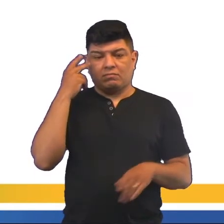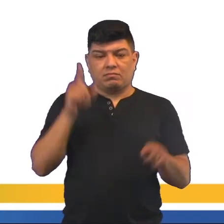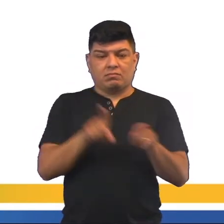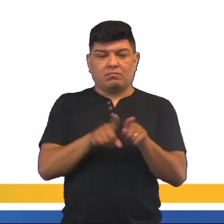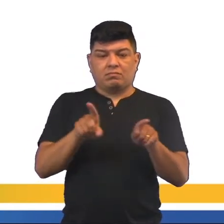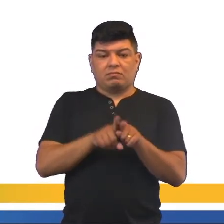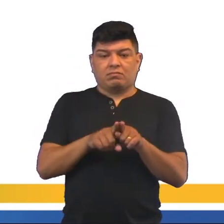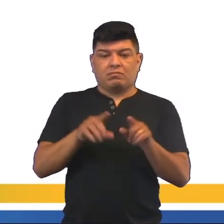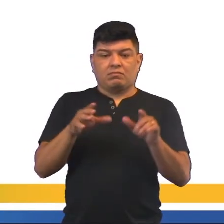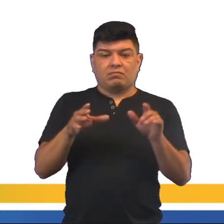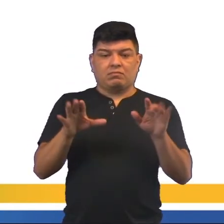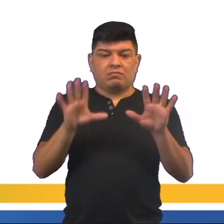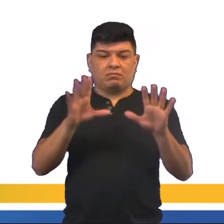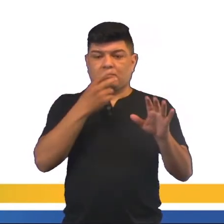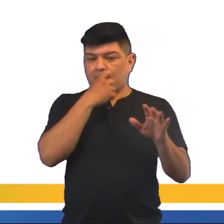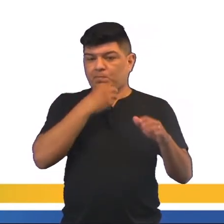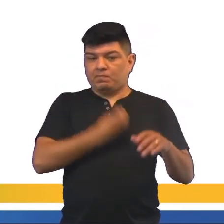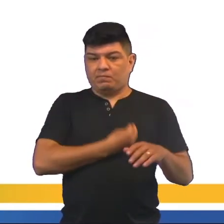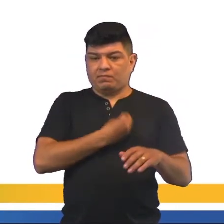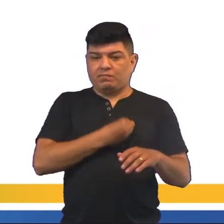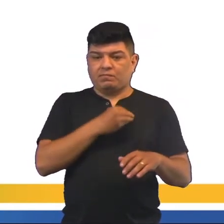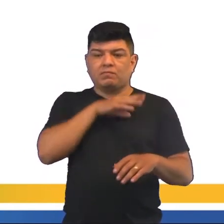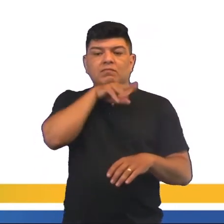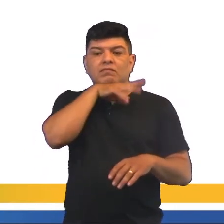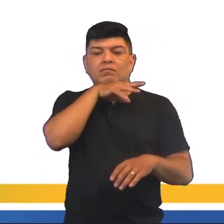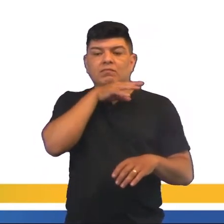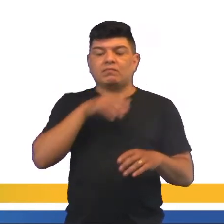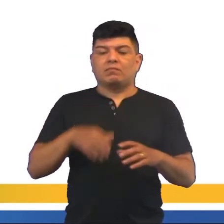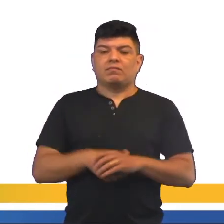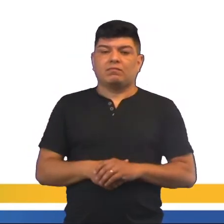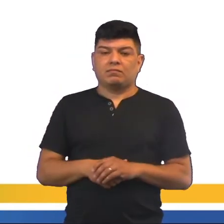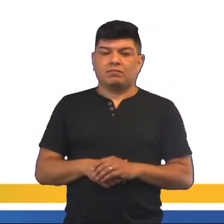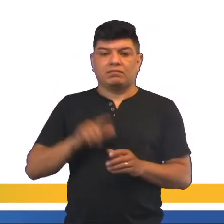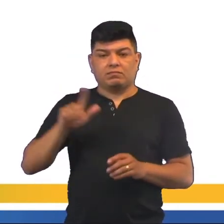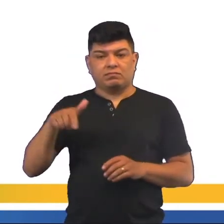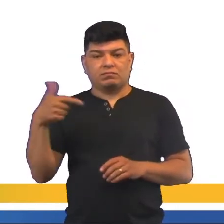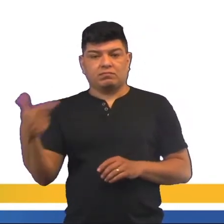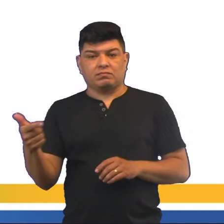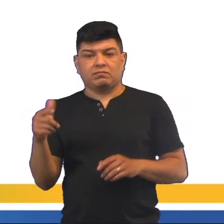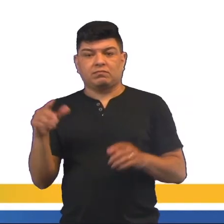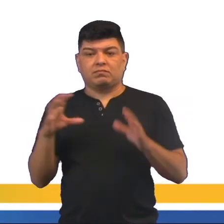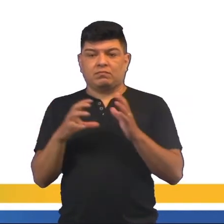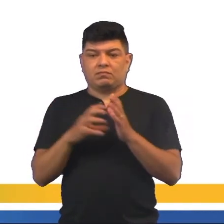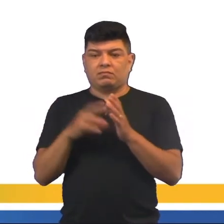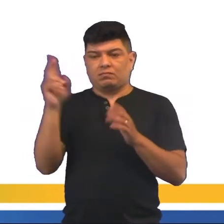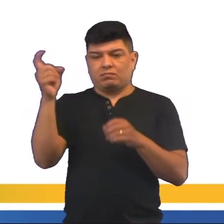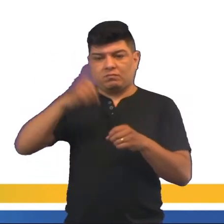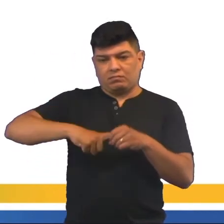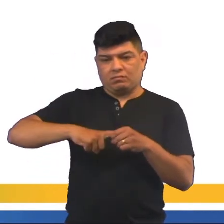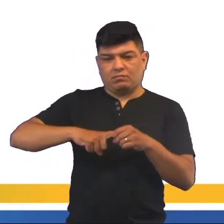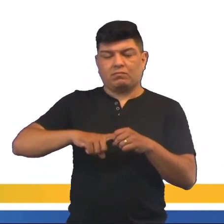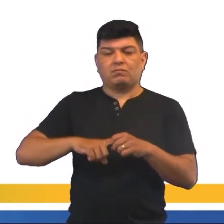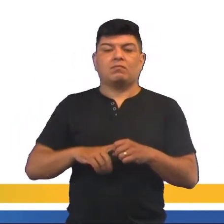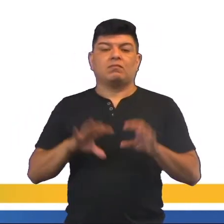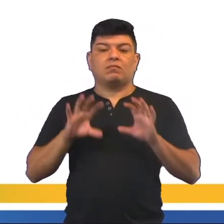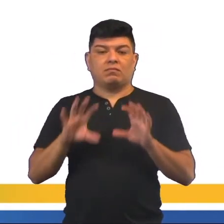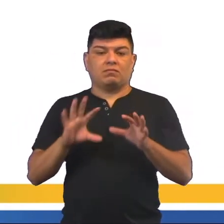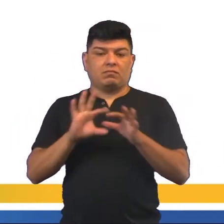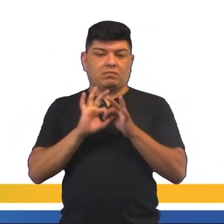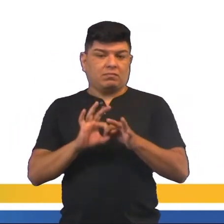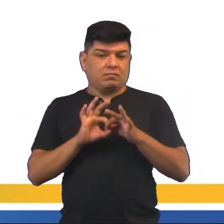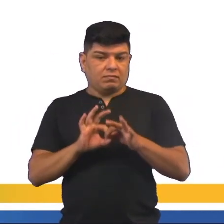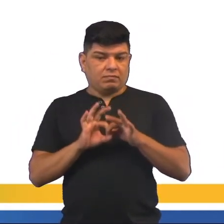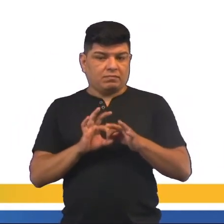naturais e também os refúgios de vida silvestre. Já nas unidades de conservação de uso sustentável, que vão